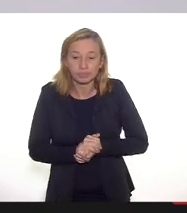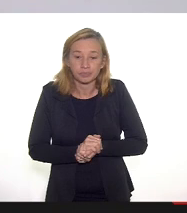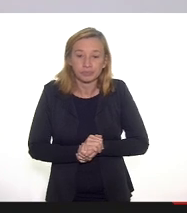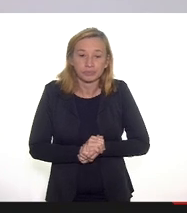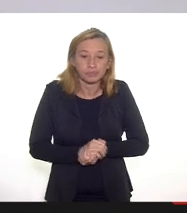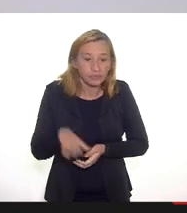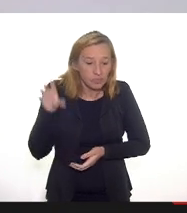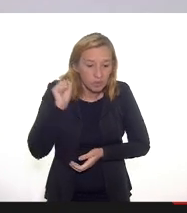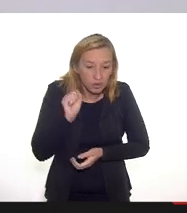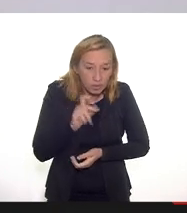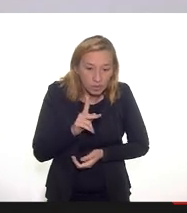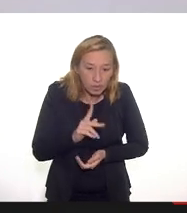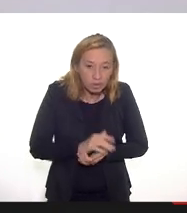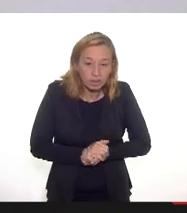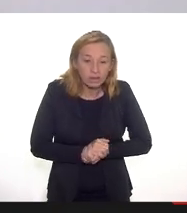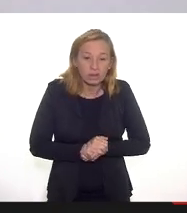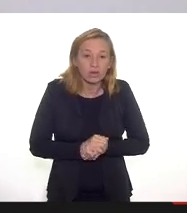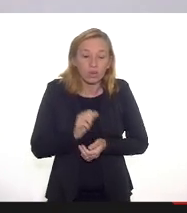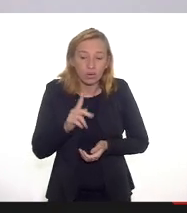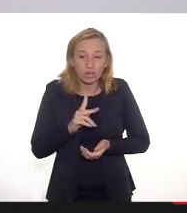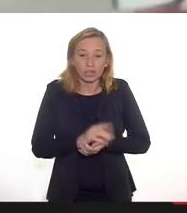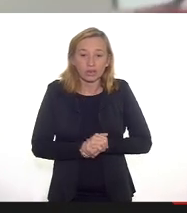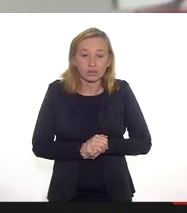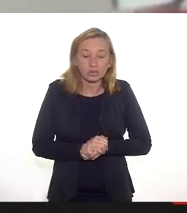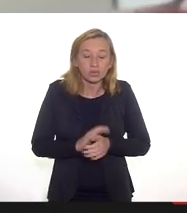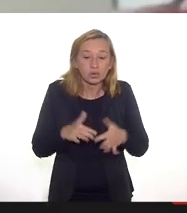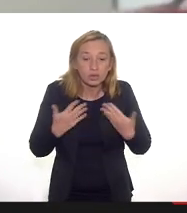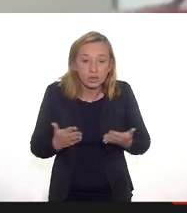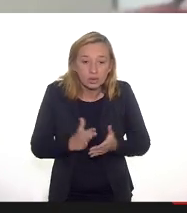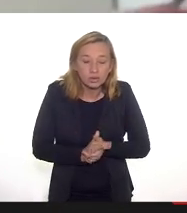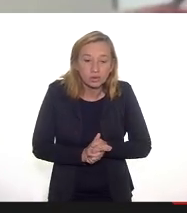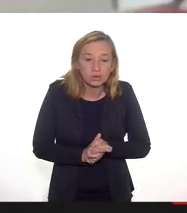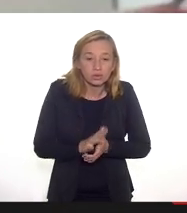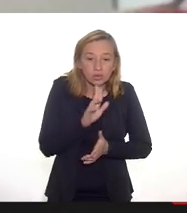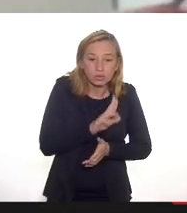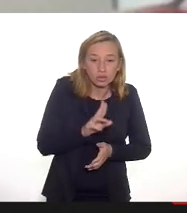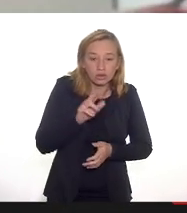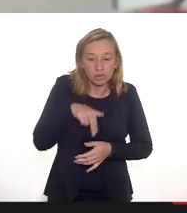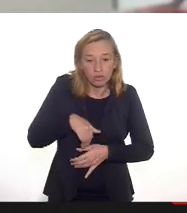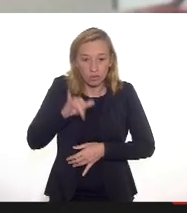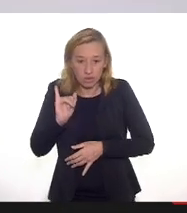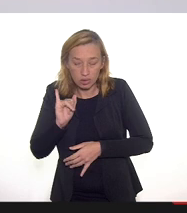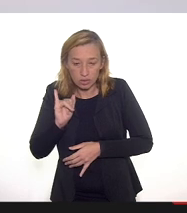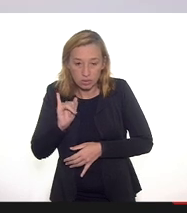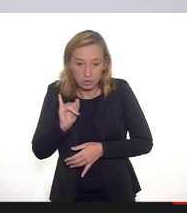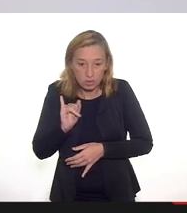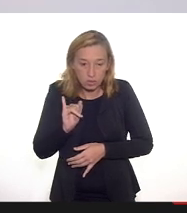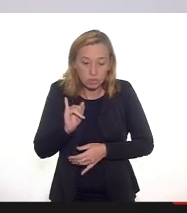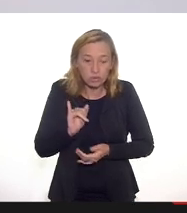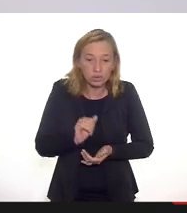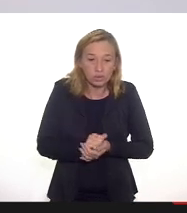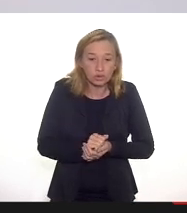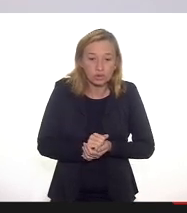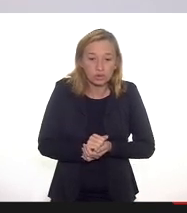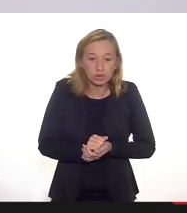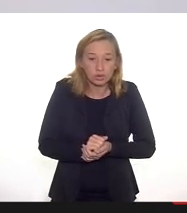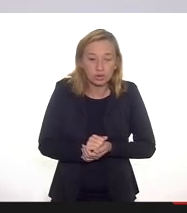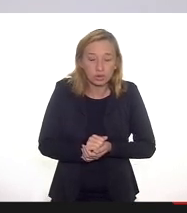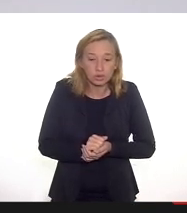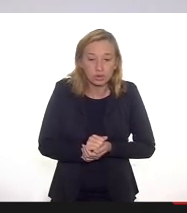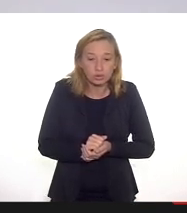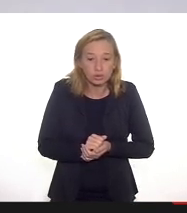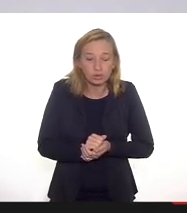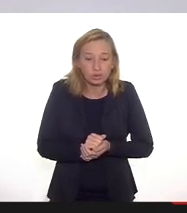ouvindo? Estamos. Ok. Então, eu sou da unidade de Nova Iguaçu, no ET João Luz do Nascimento. Sou do subsequente